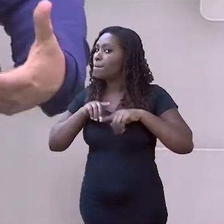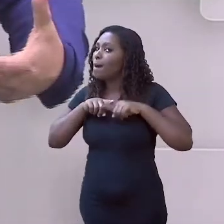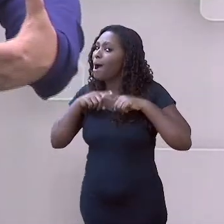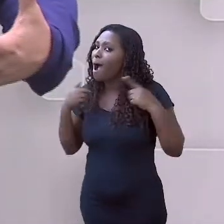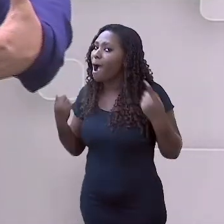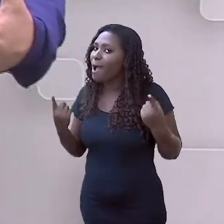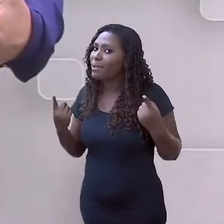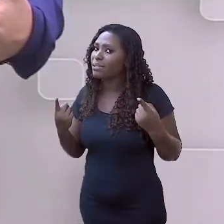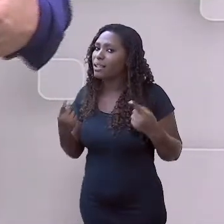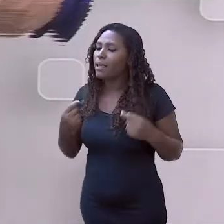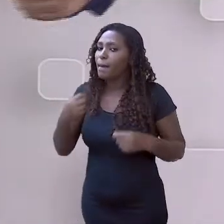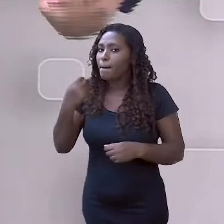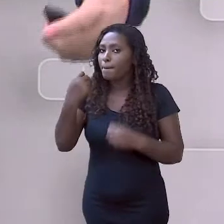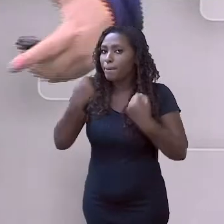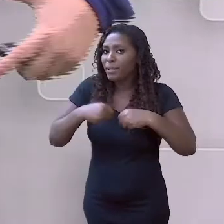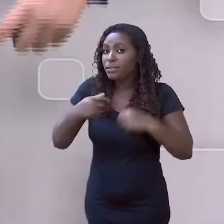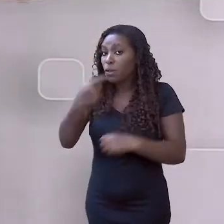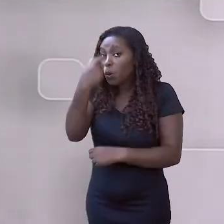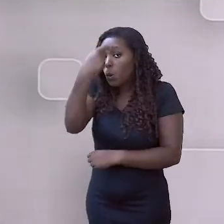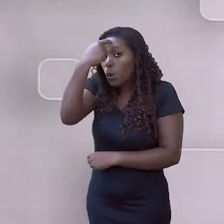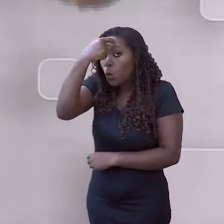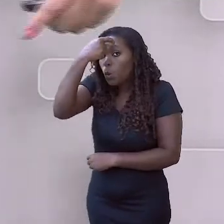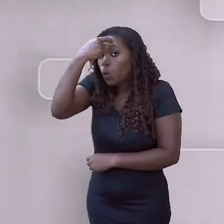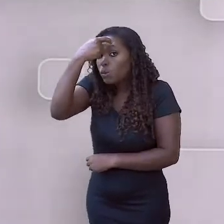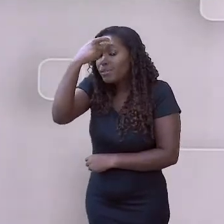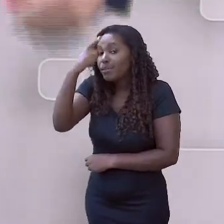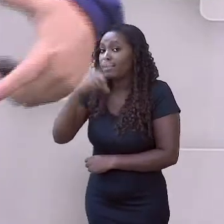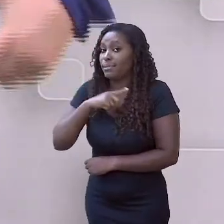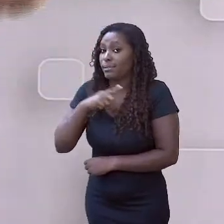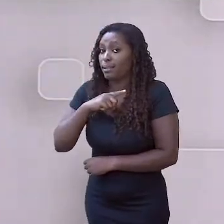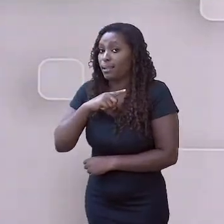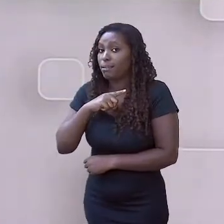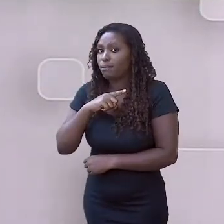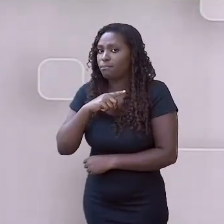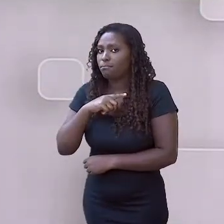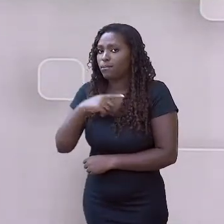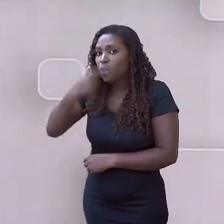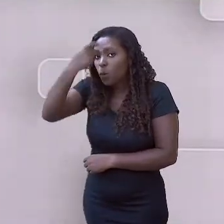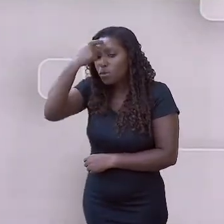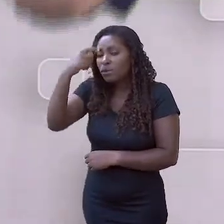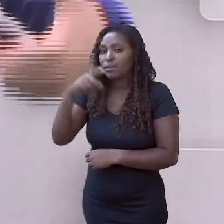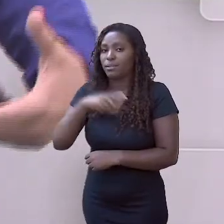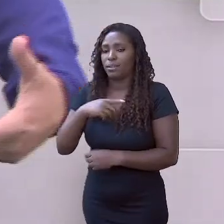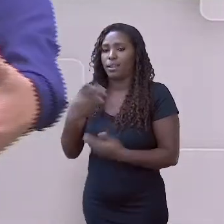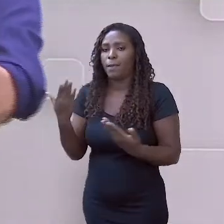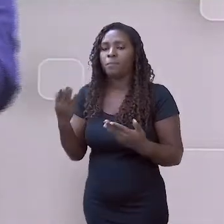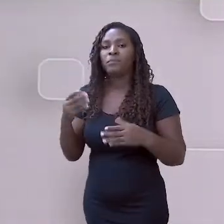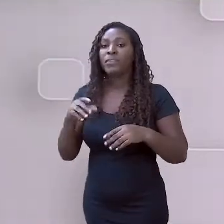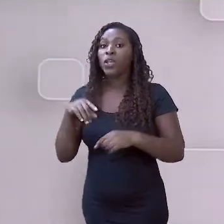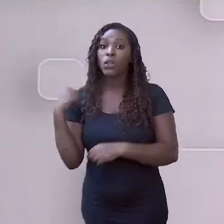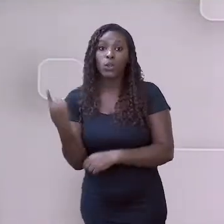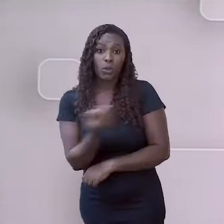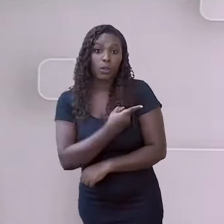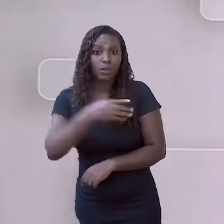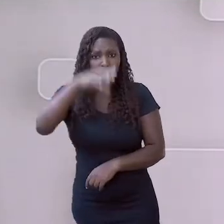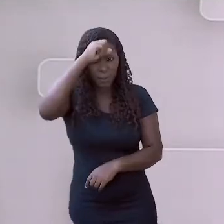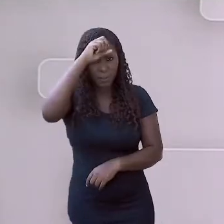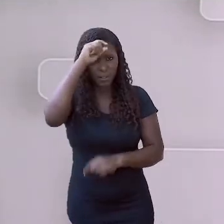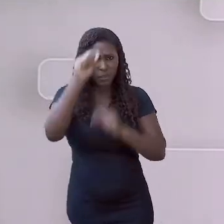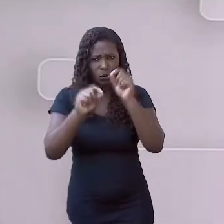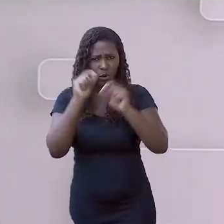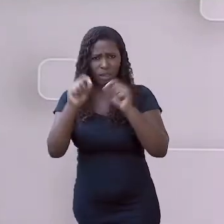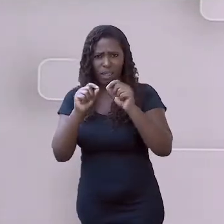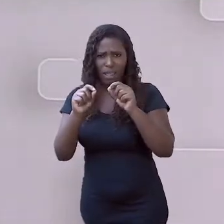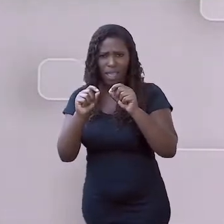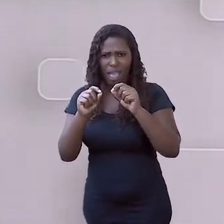globalizado, na verdade, nós estamos aprendendo cada dia a consumir mais. Nós somos consumistas